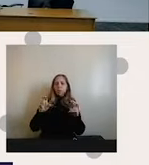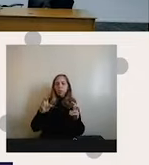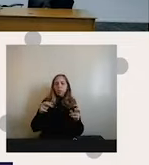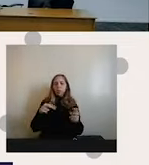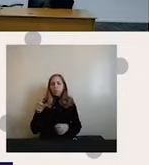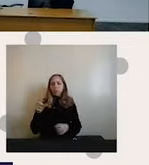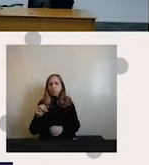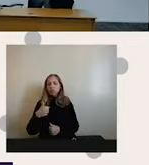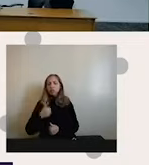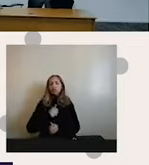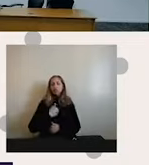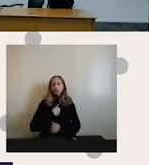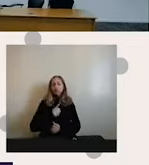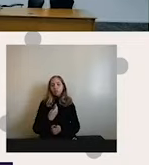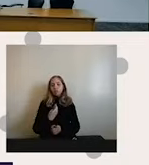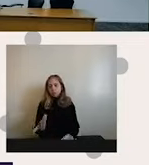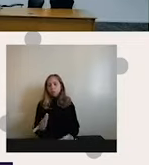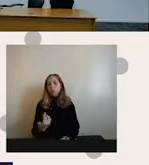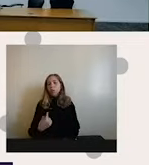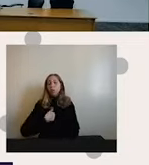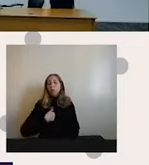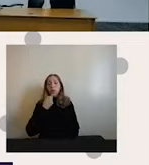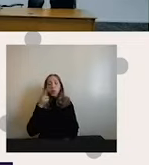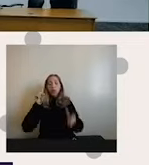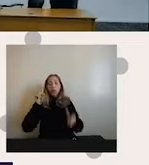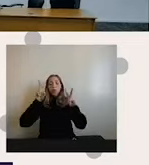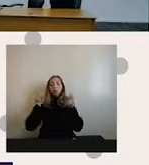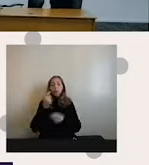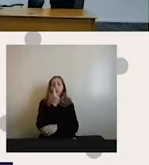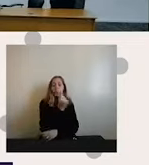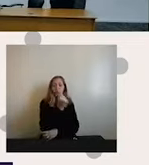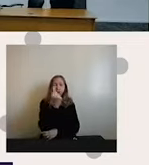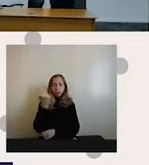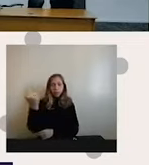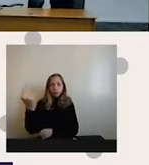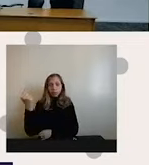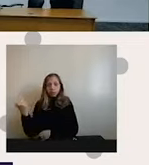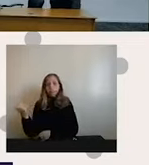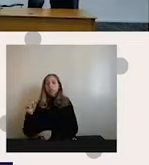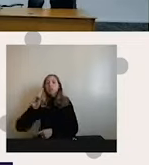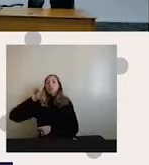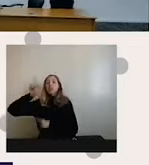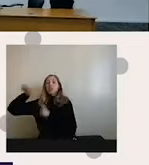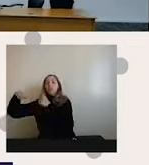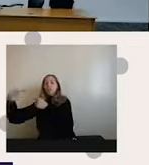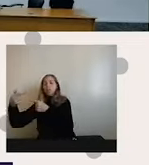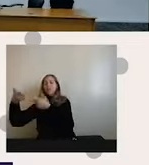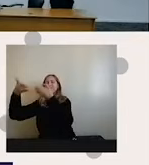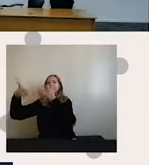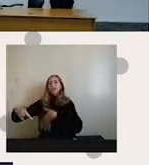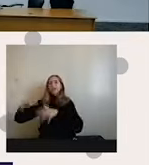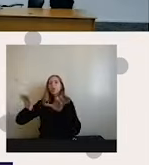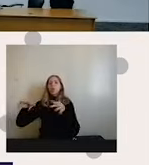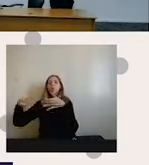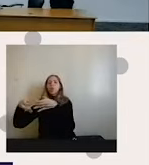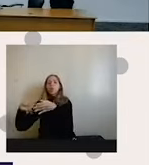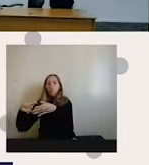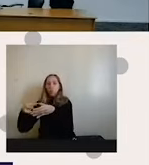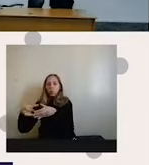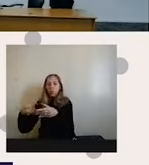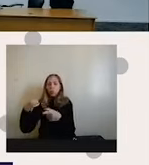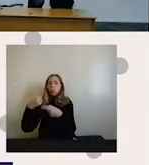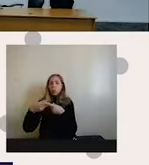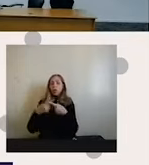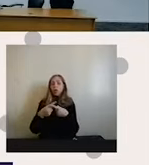falar primeiro um pouco da parte individual e depois do coletivo, até porque os dados coletivos dependem de um conjunto